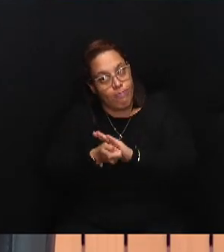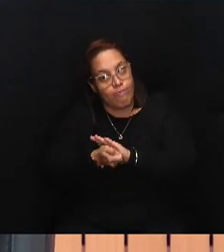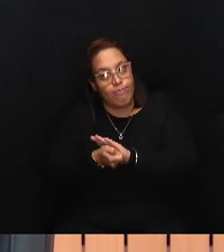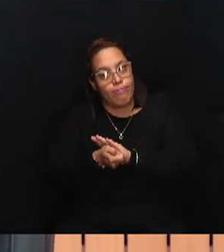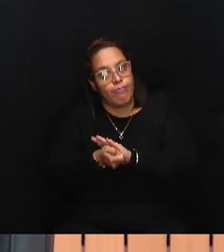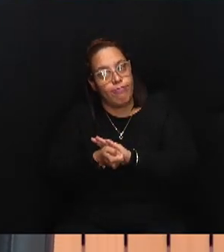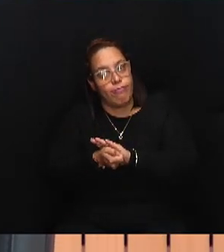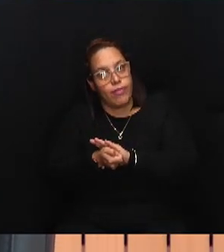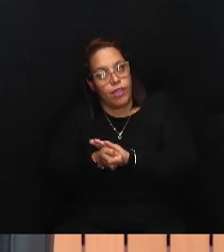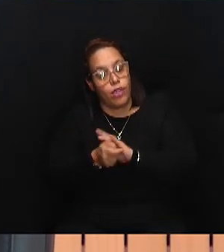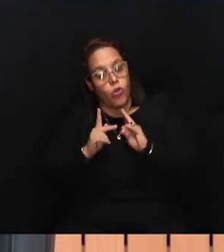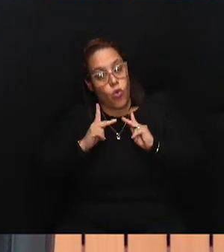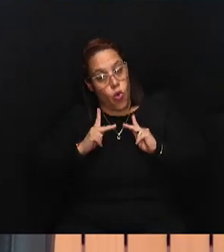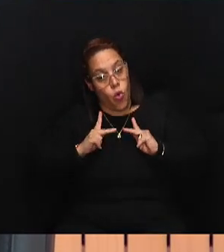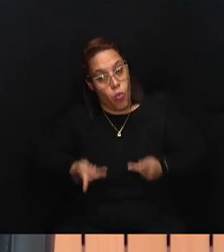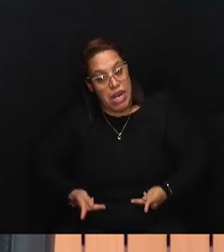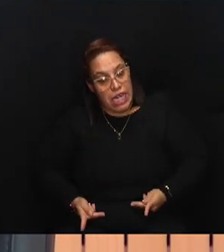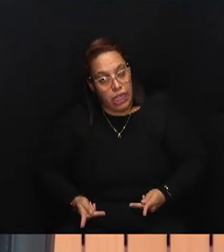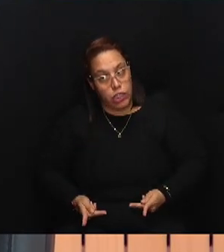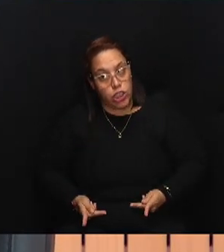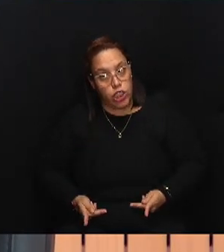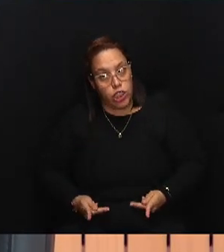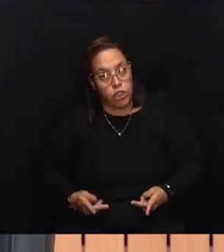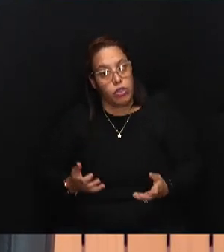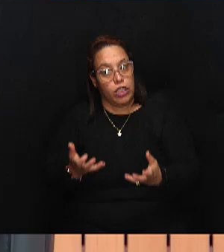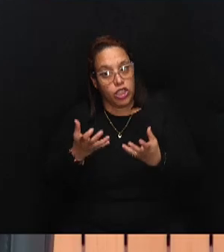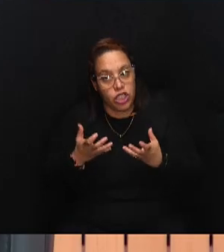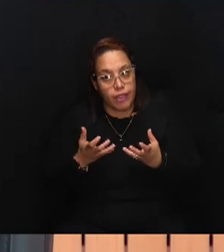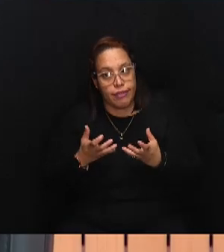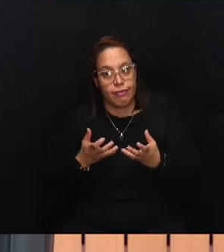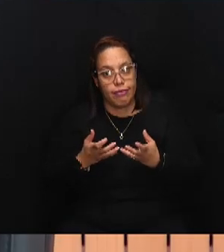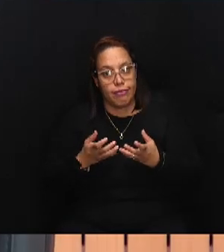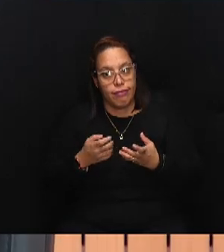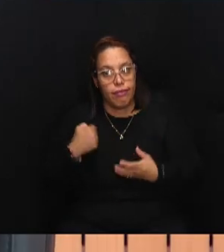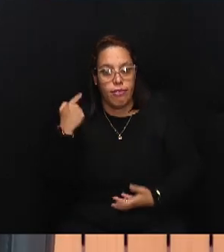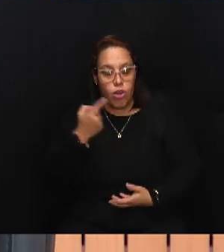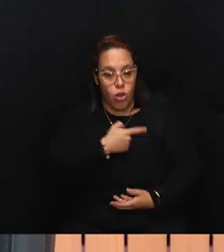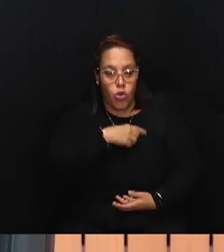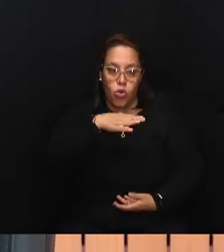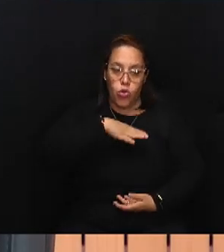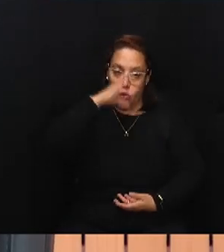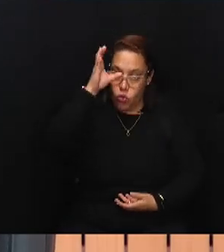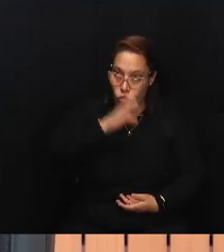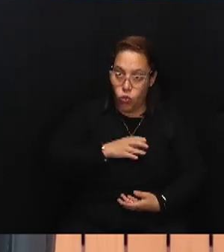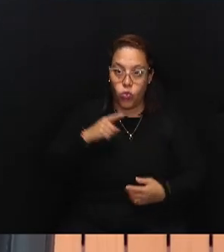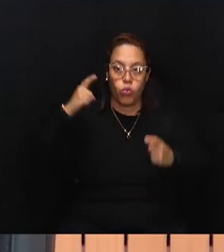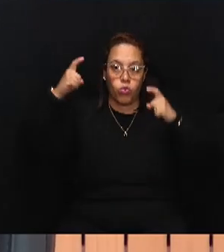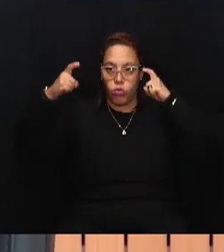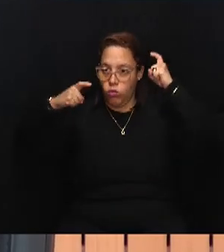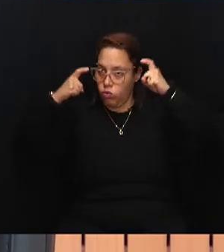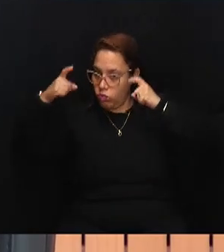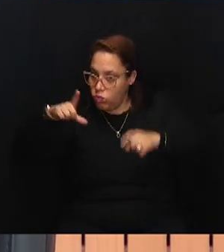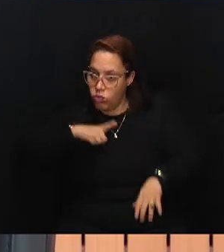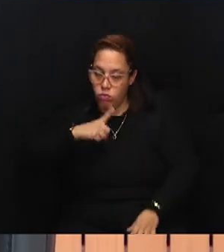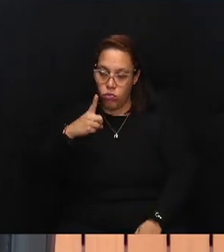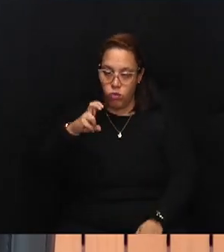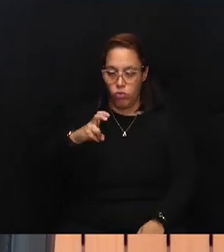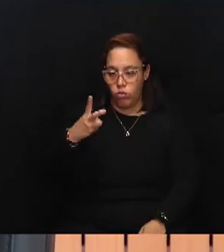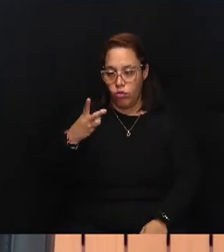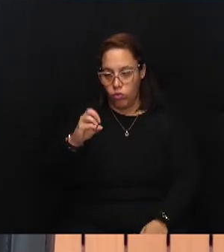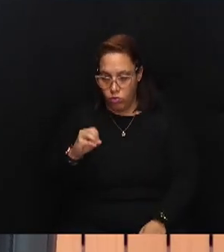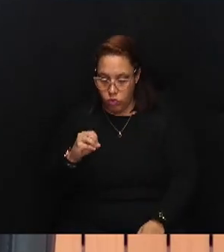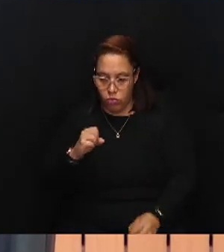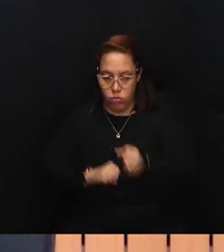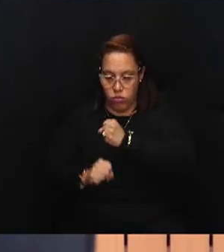dê humanidade, é o que nós queremos. Nós somos cidadãos, a preocupação que nós tínhamos 15, 20 anos atrás